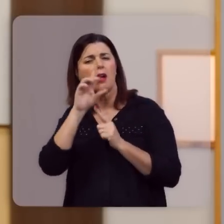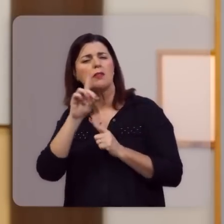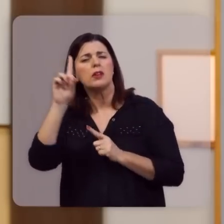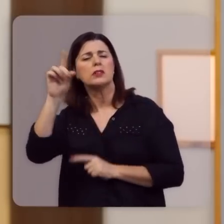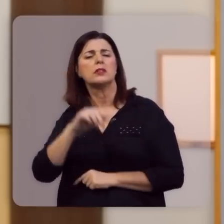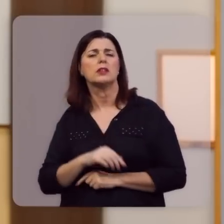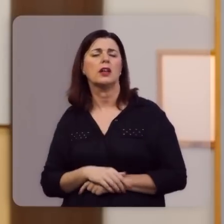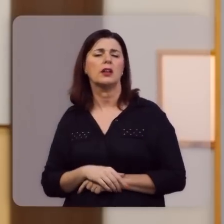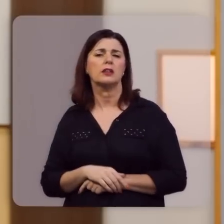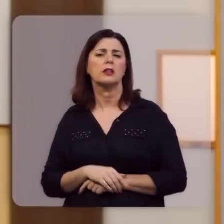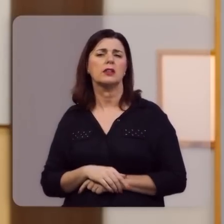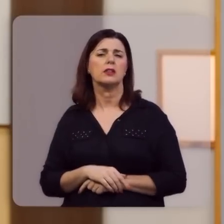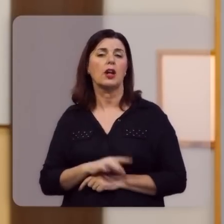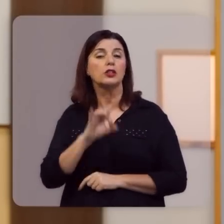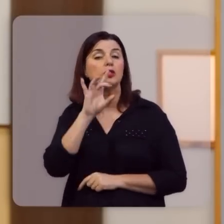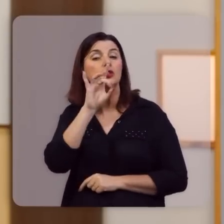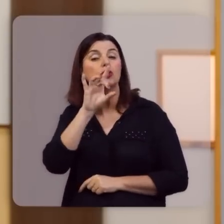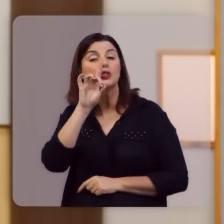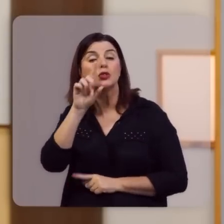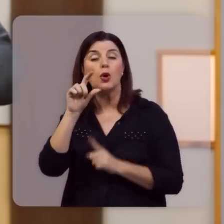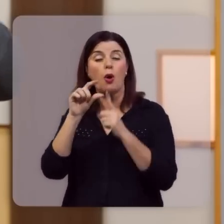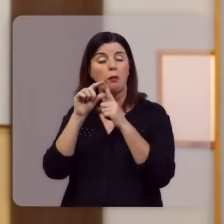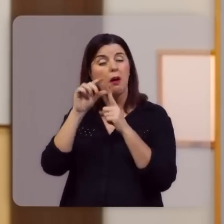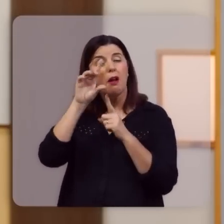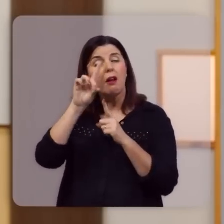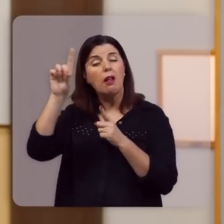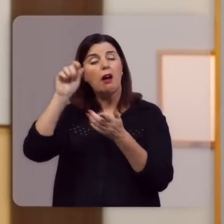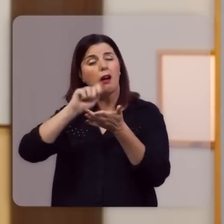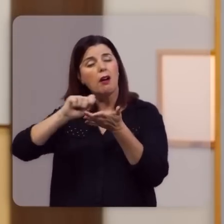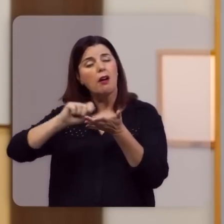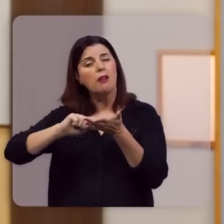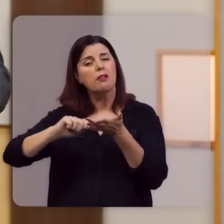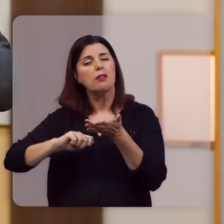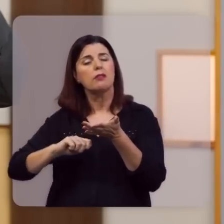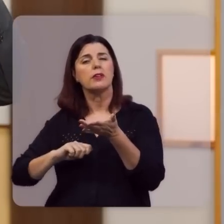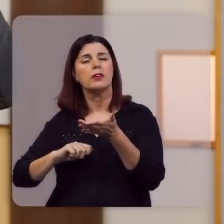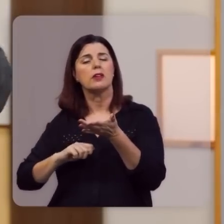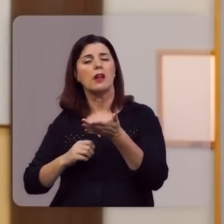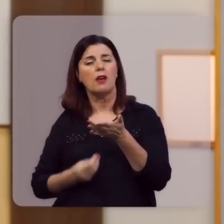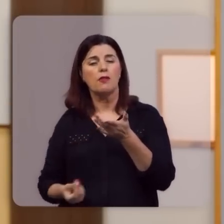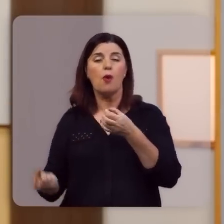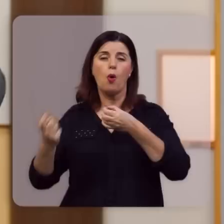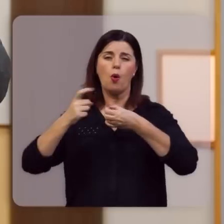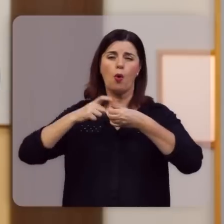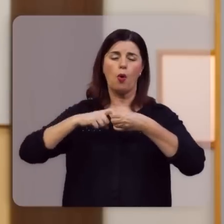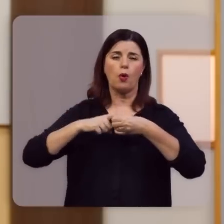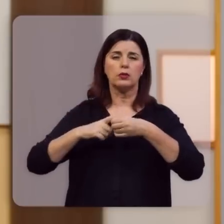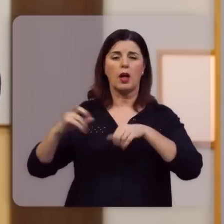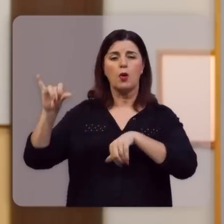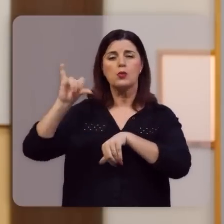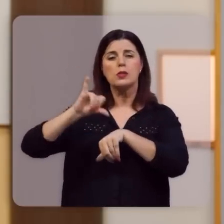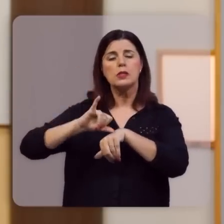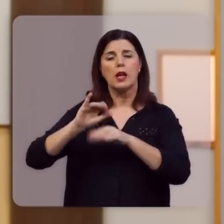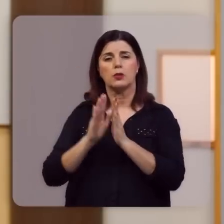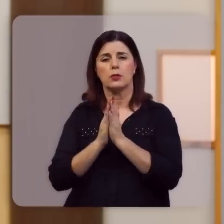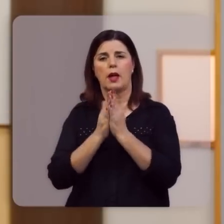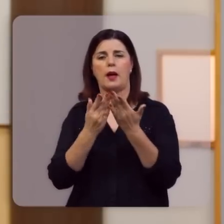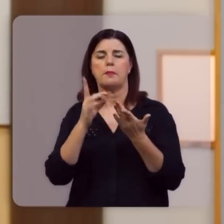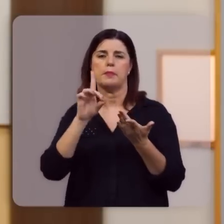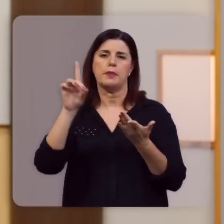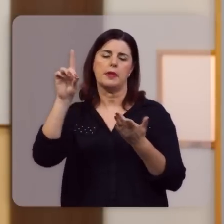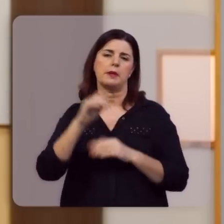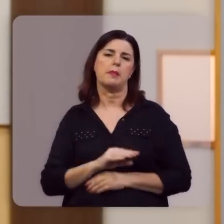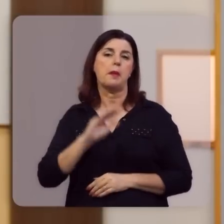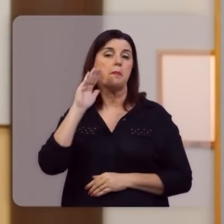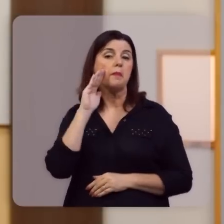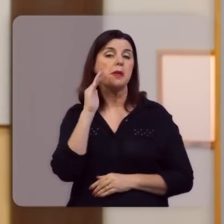da Reforma, sola Escritura, só a Escritura, trazer de volta a centralidade da Bíblia e